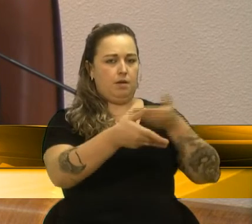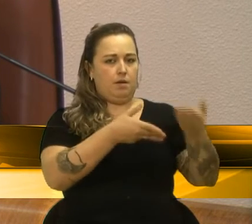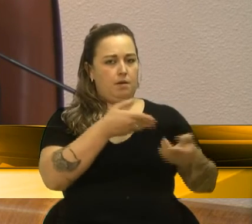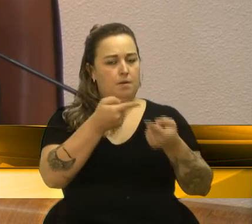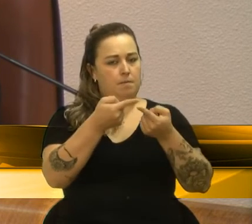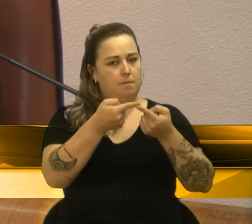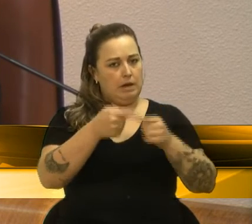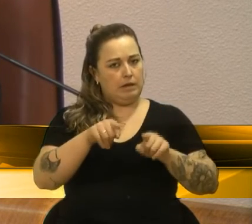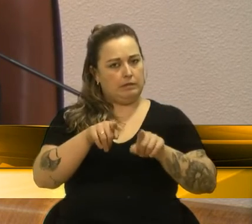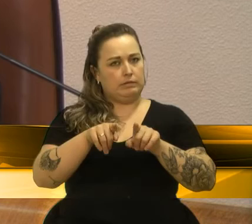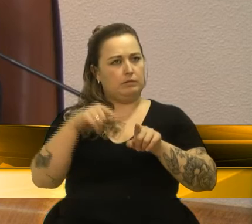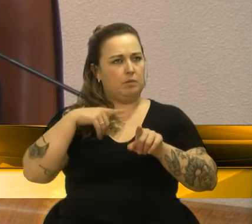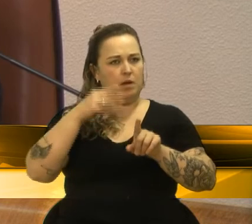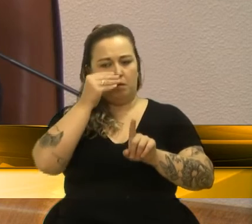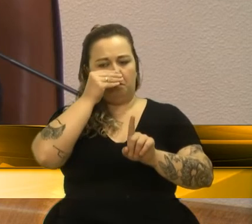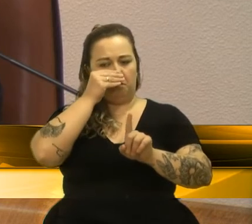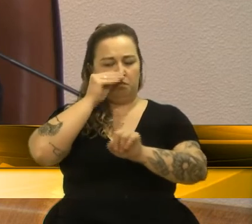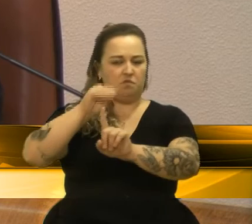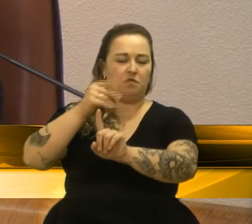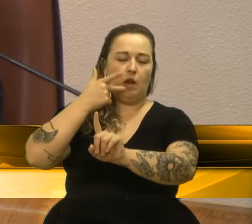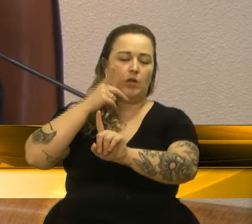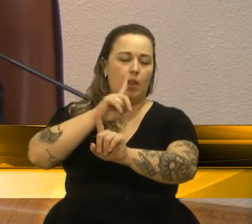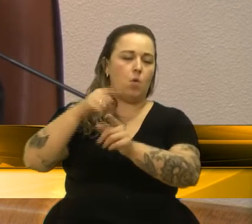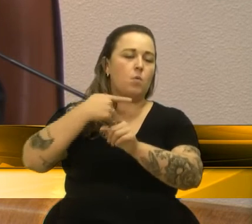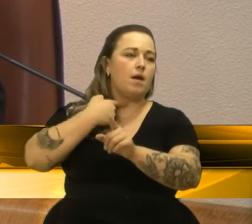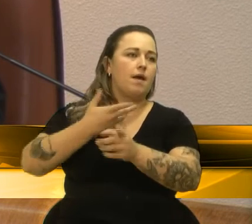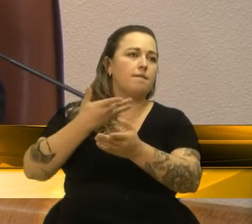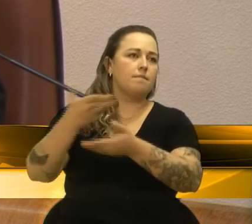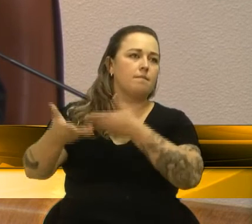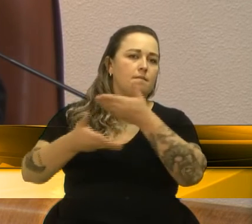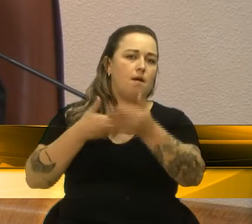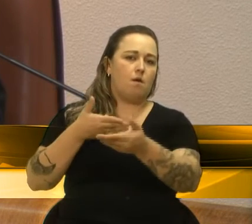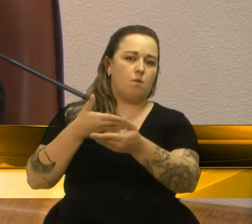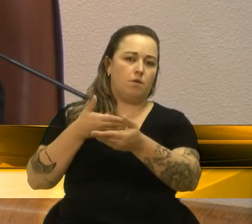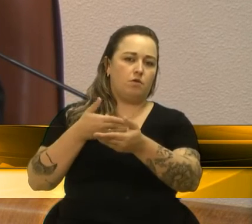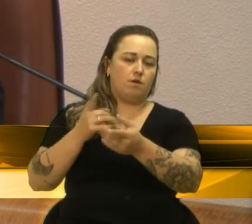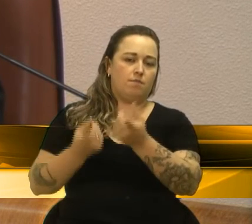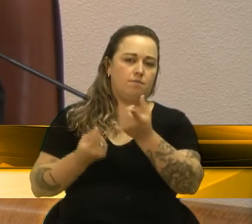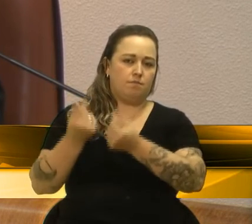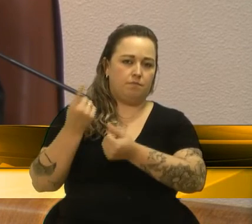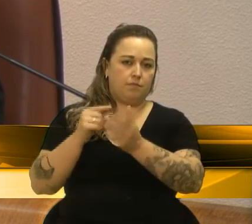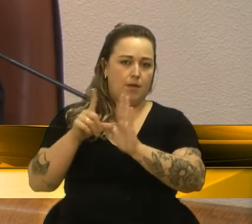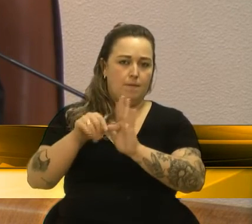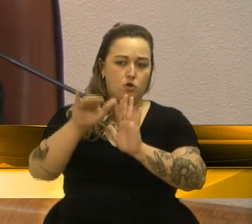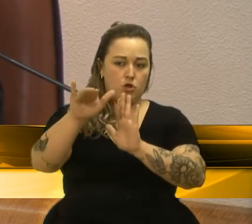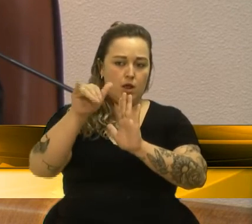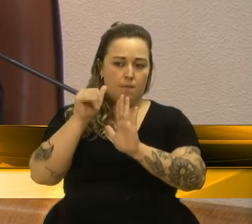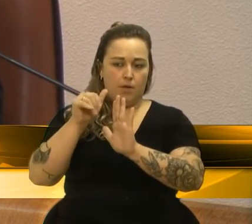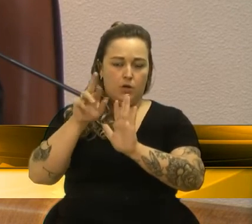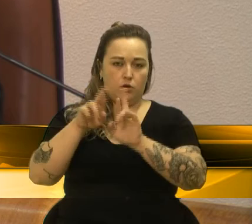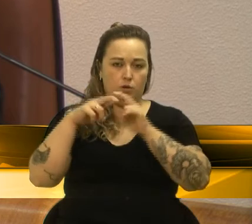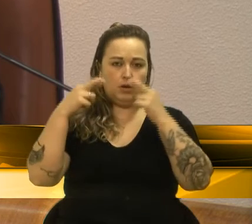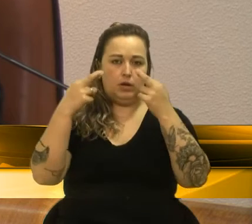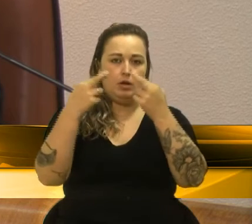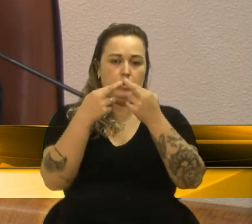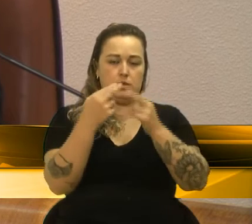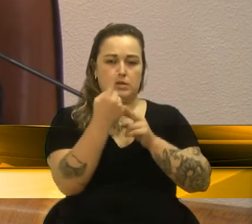o denunciado ignorou a deliberação do Conselho e, por meio do chamamento público número